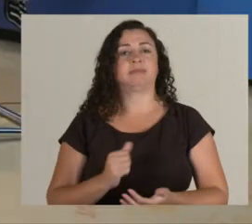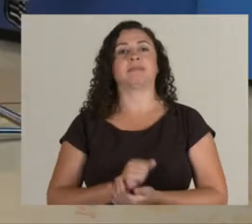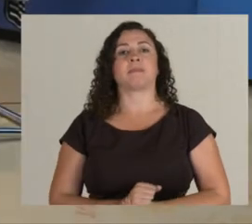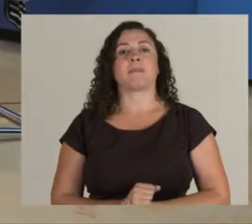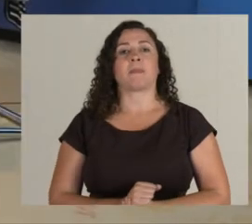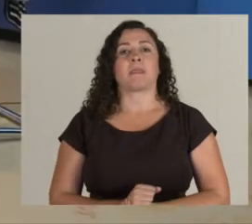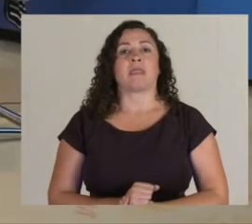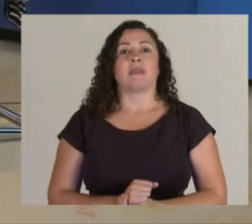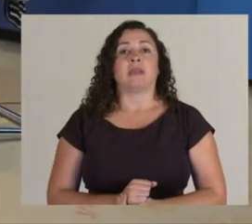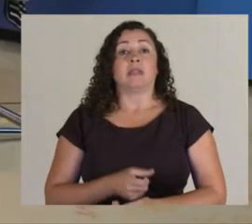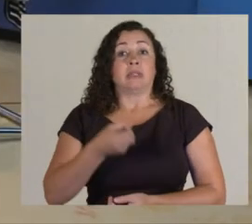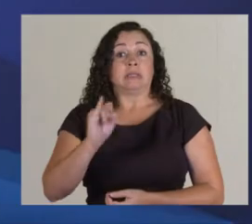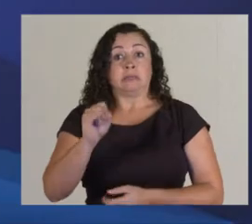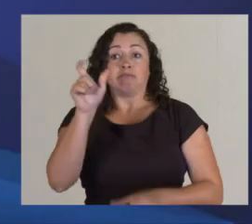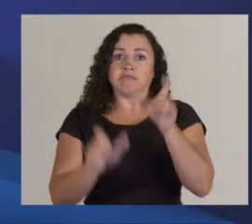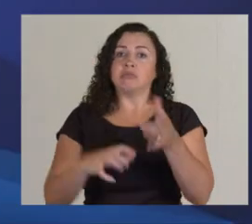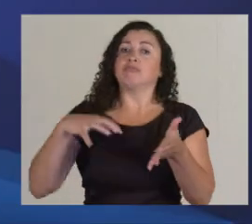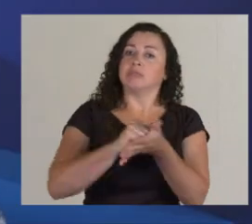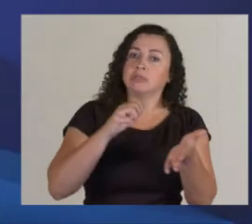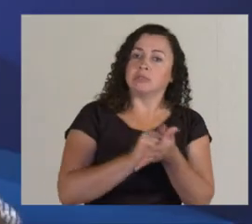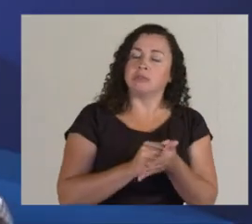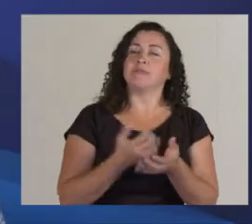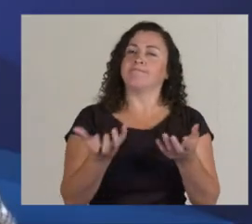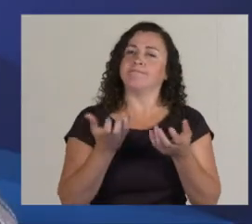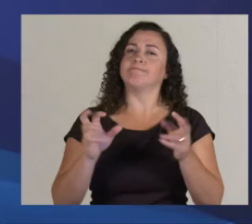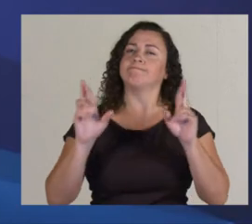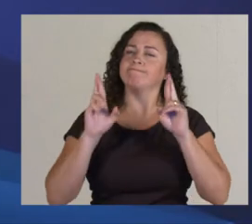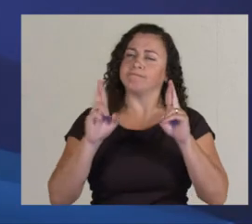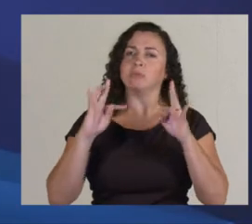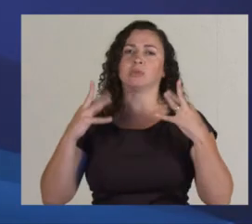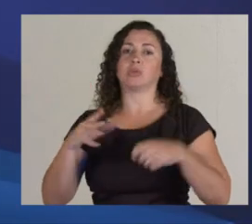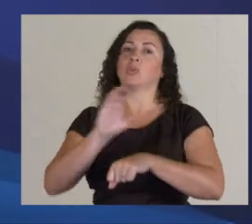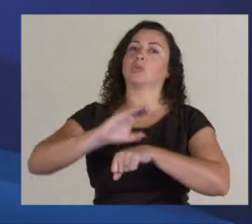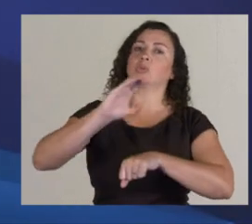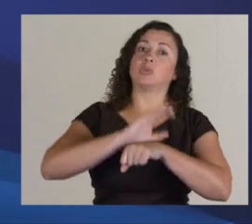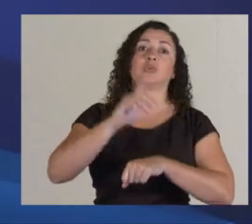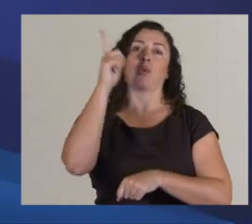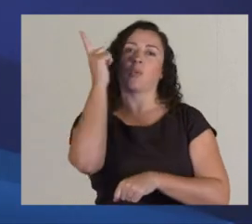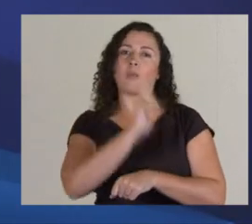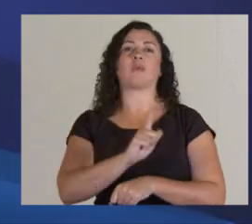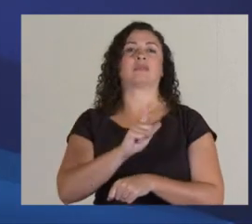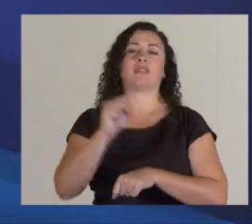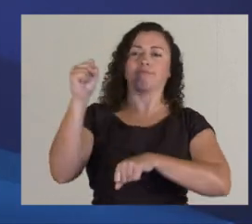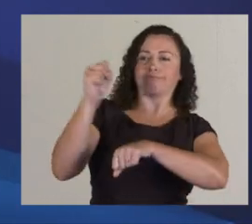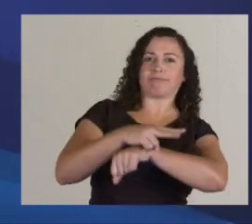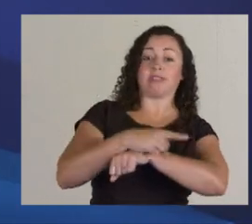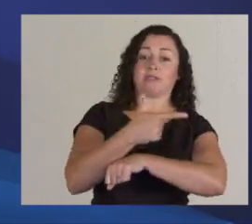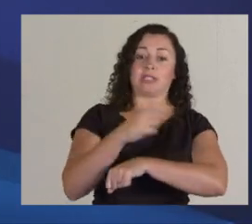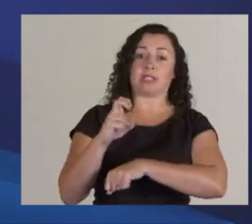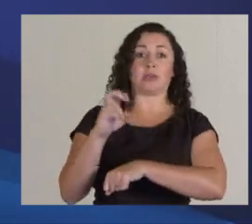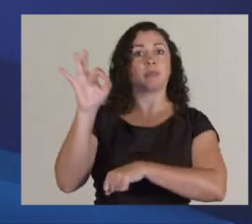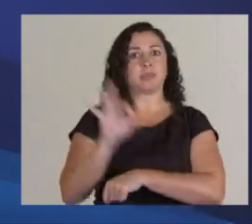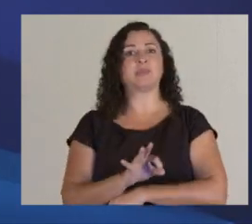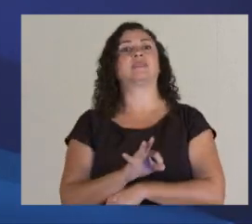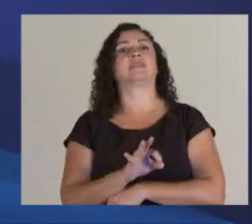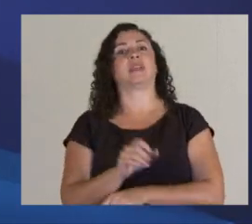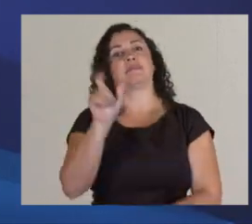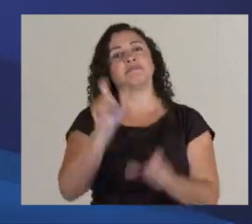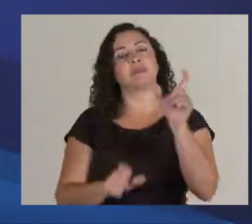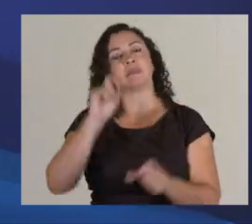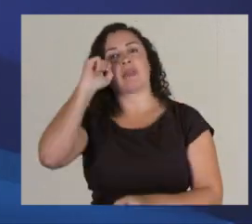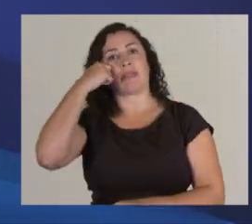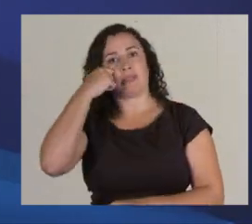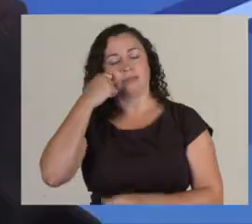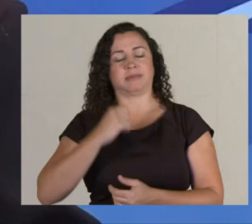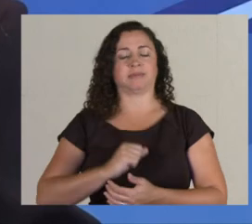esses cursos, mas tendo demanda nós esperamos que todos os cursos possam contemplar a existência de 25% dos estudantes negros